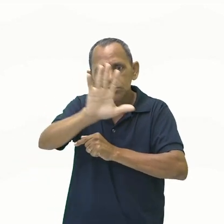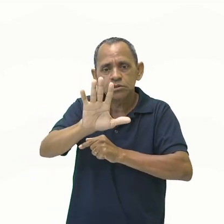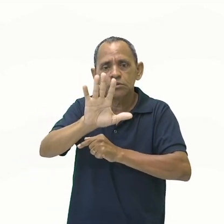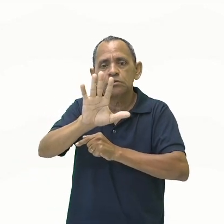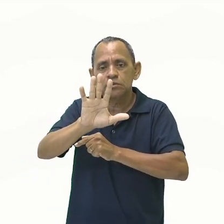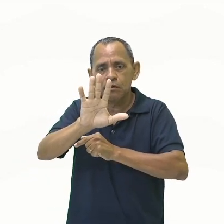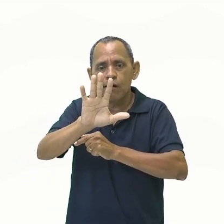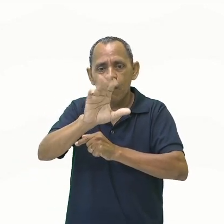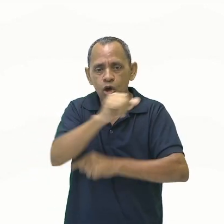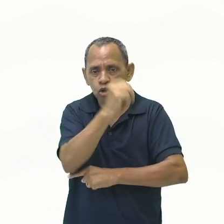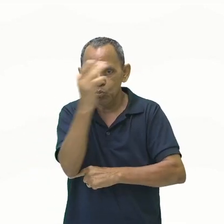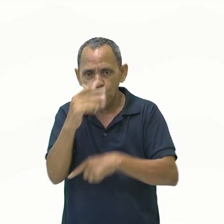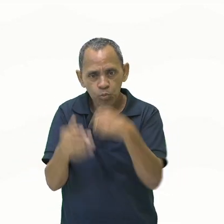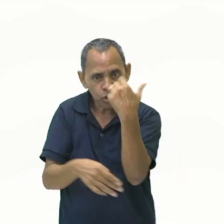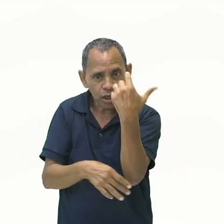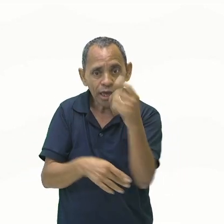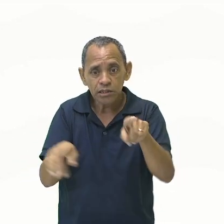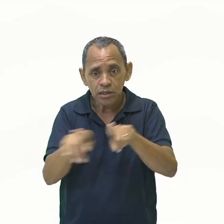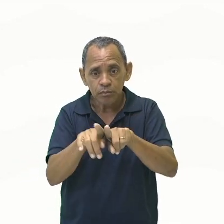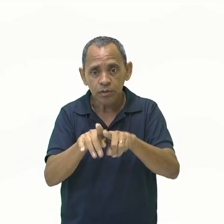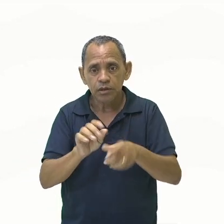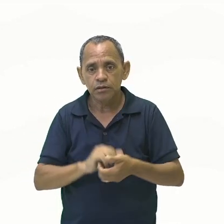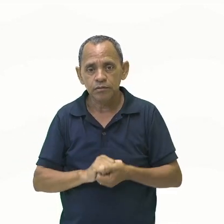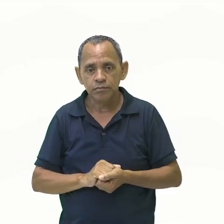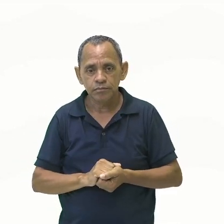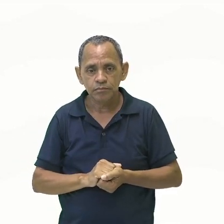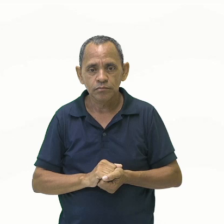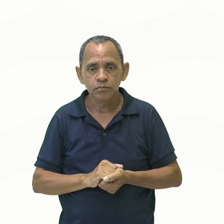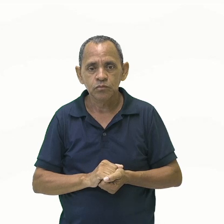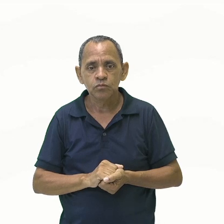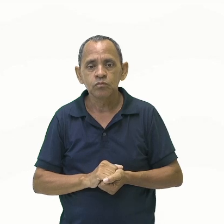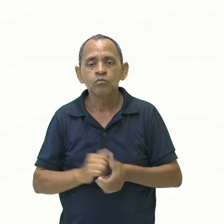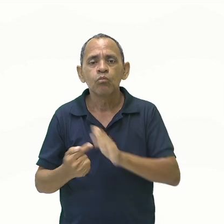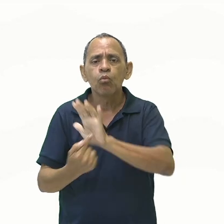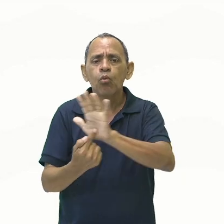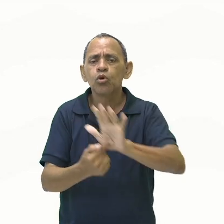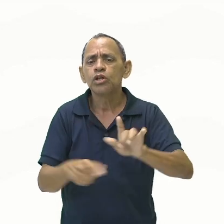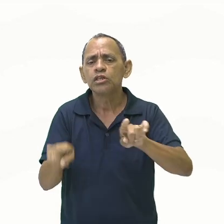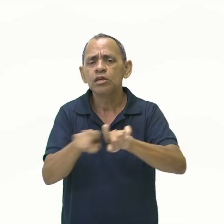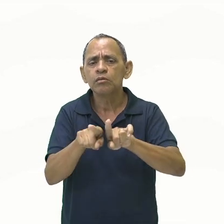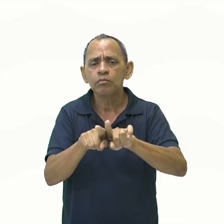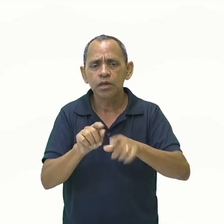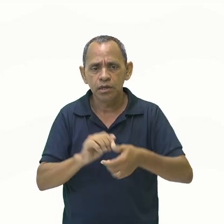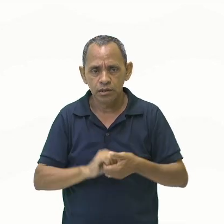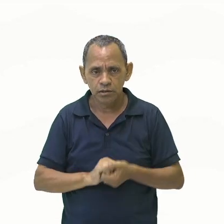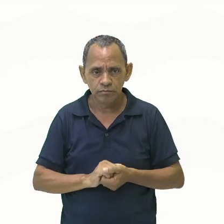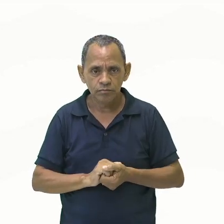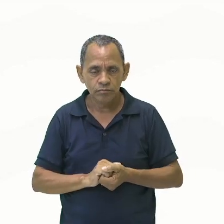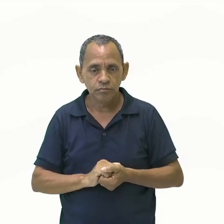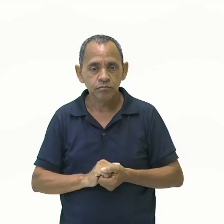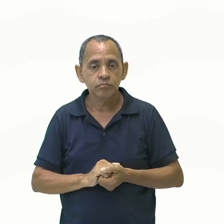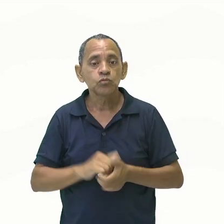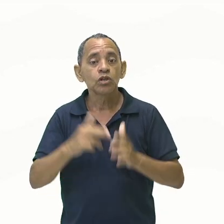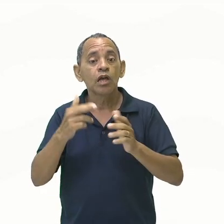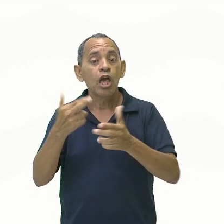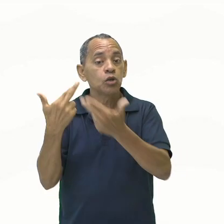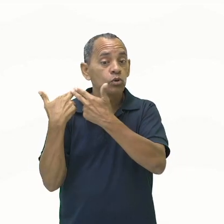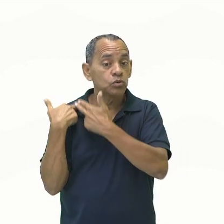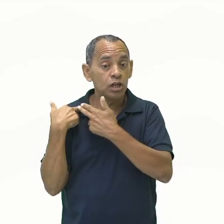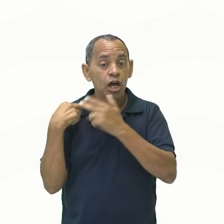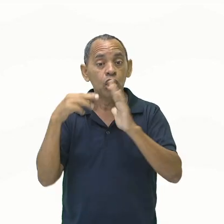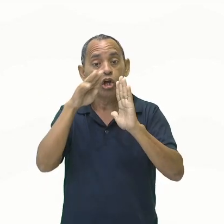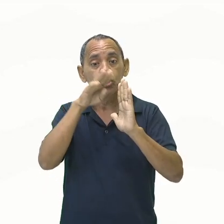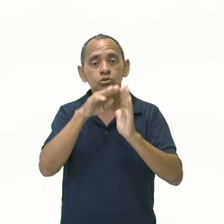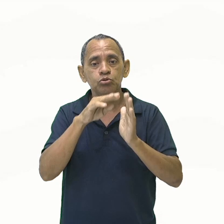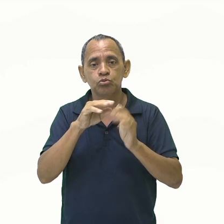meio ambiente, certo? Também destaco para vocês que, entre as principais funções do IBAMA, de